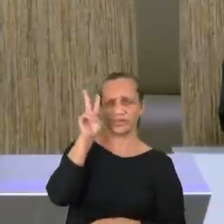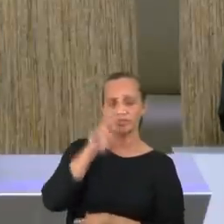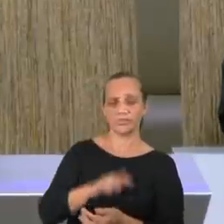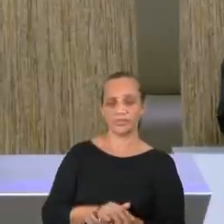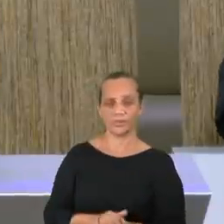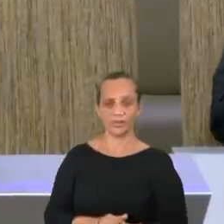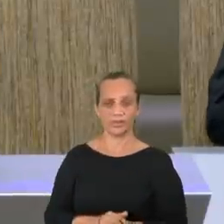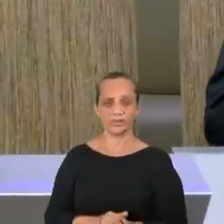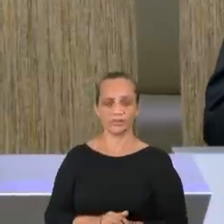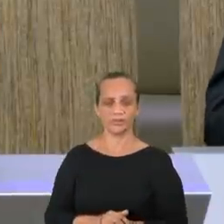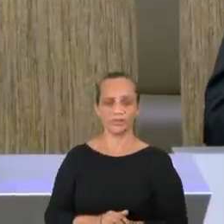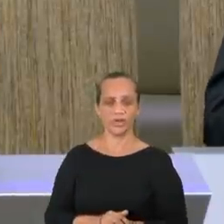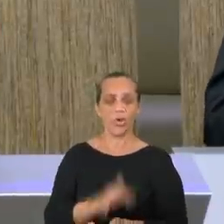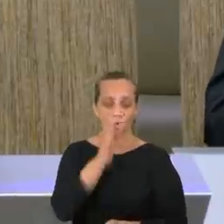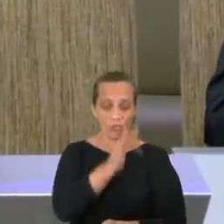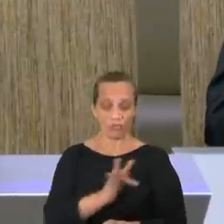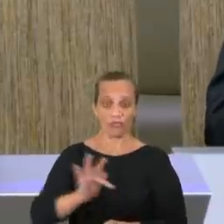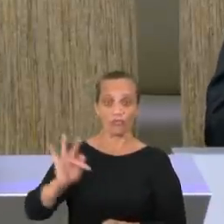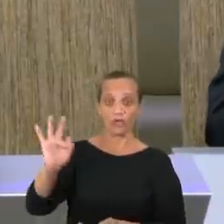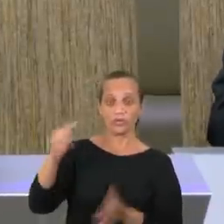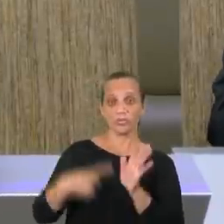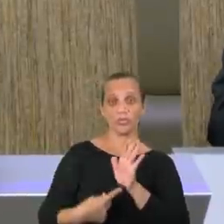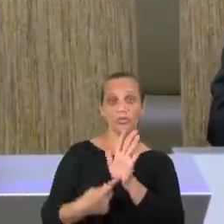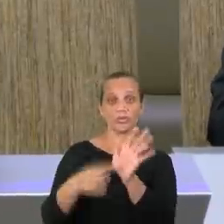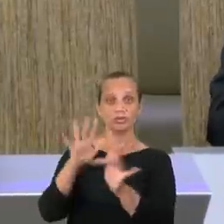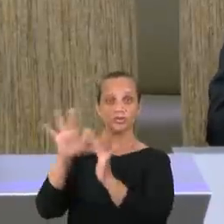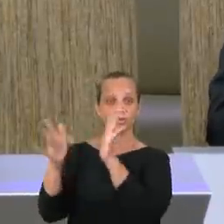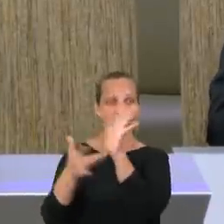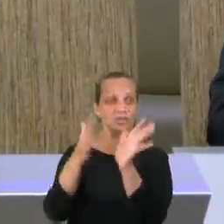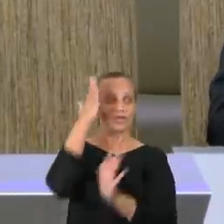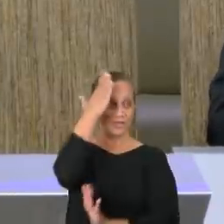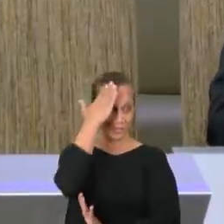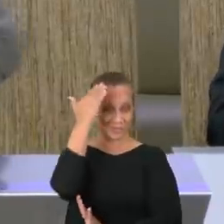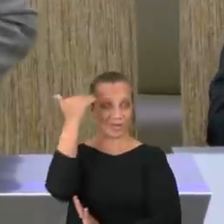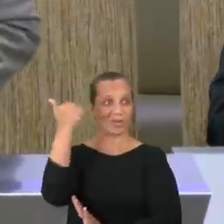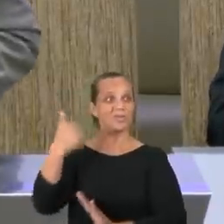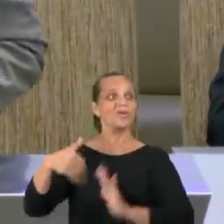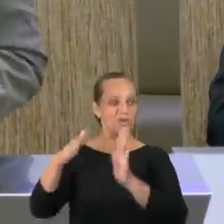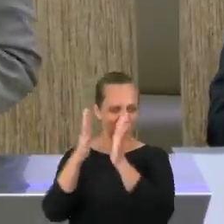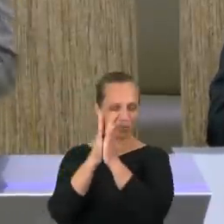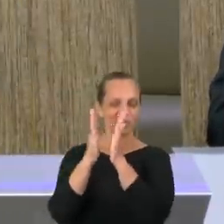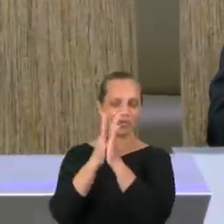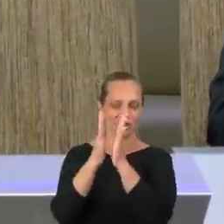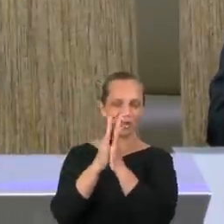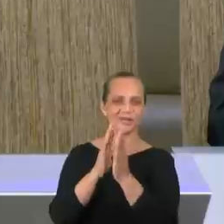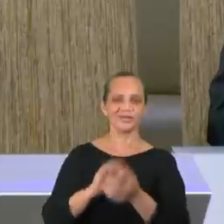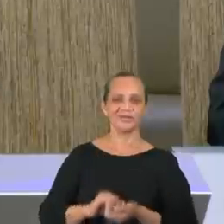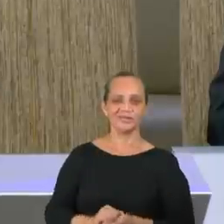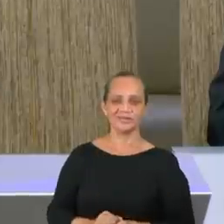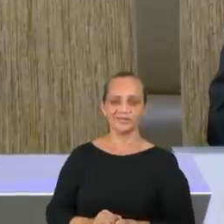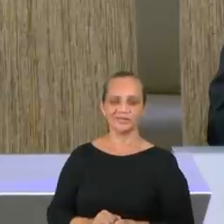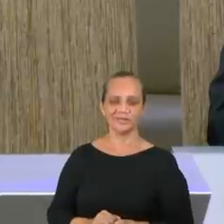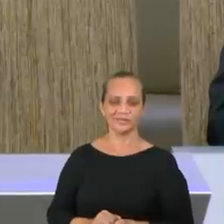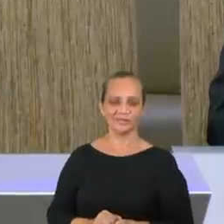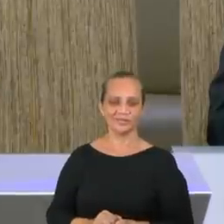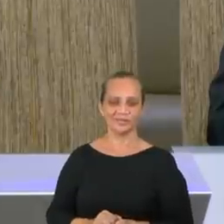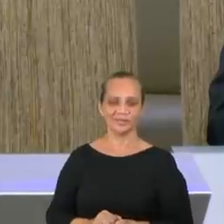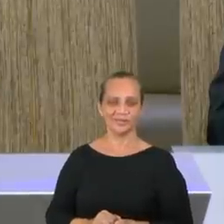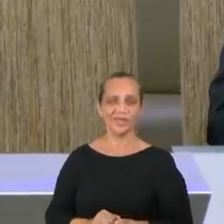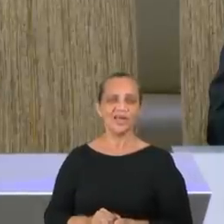Foi aquele fariseu que queria mostrar a Jesus que sabia orar e que